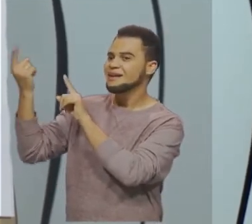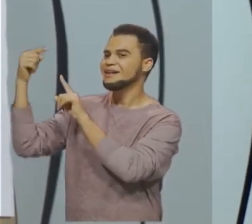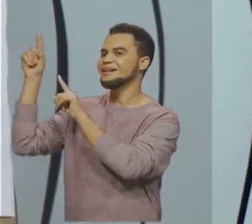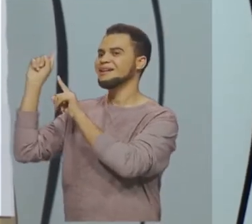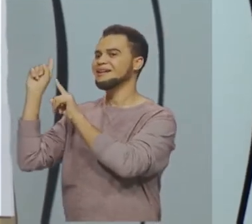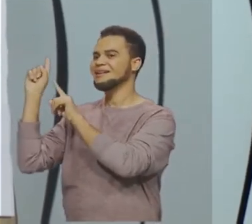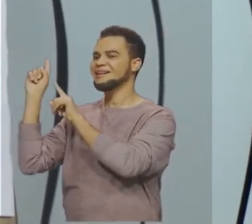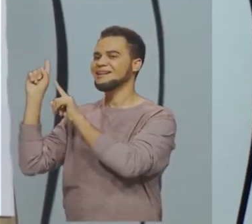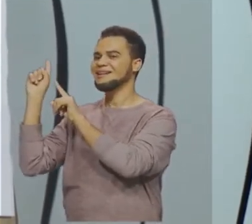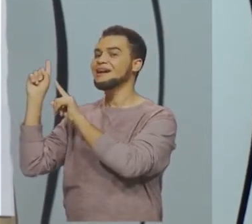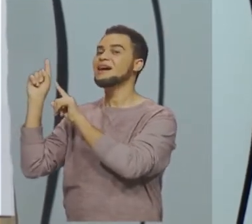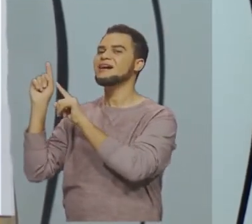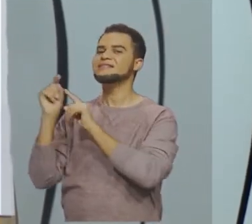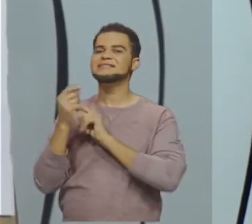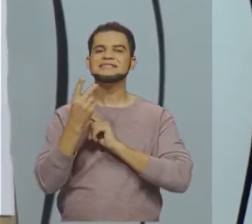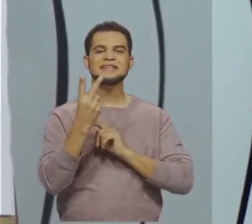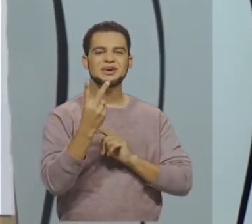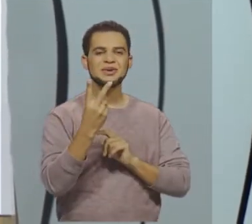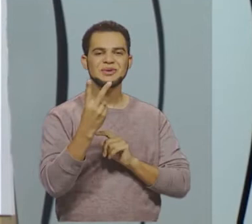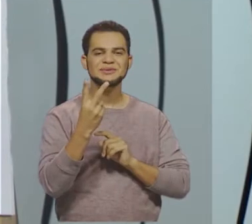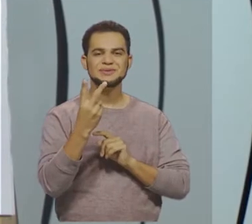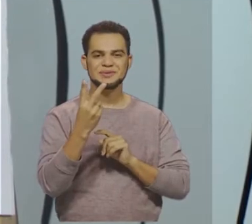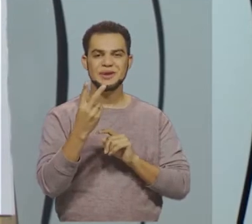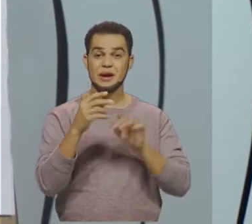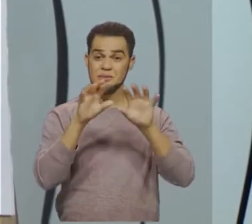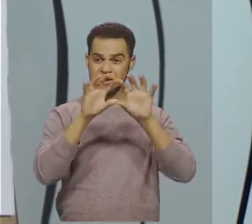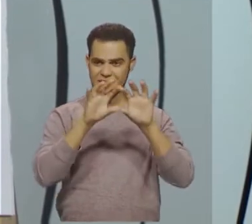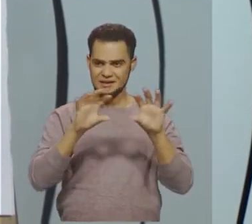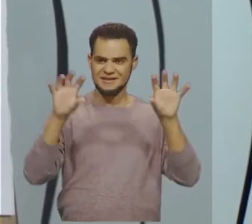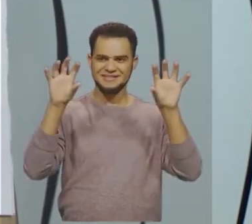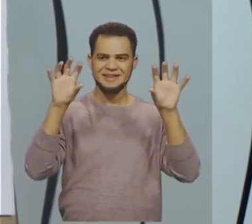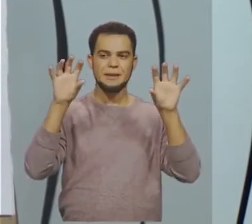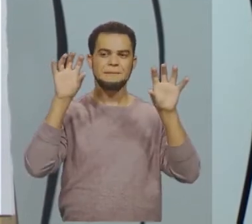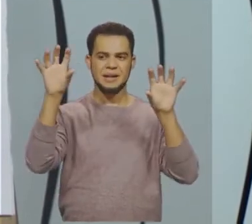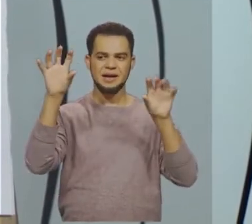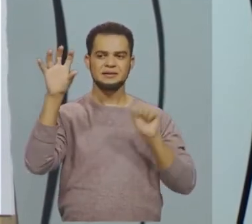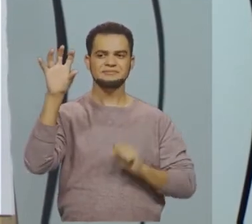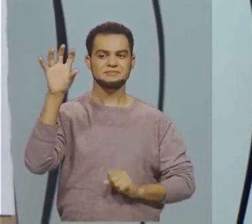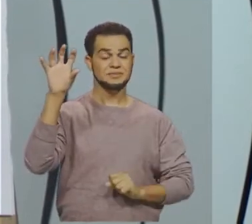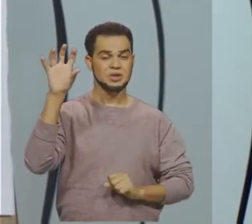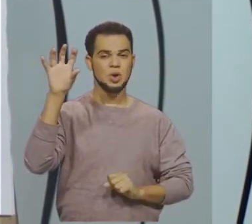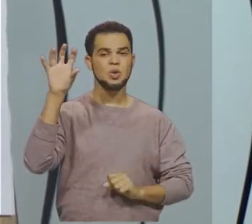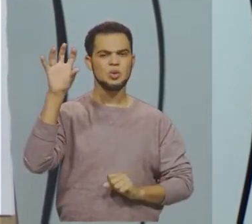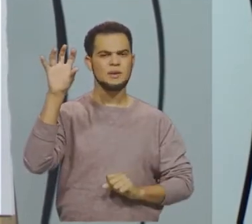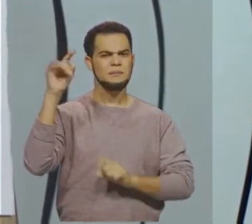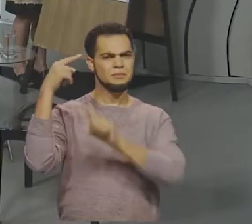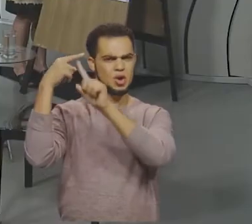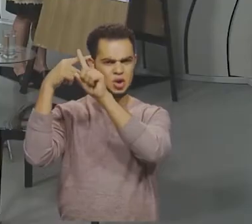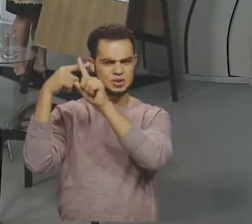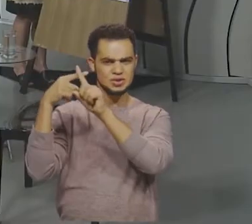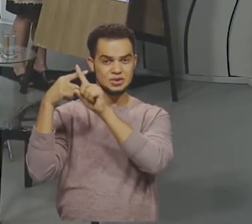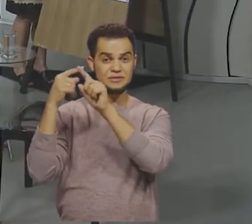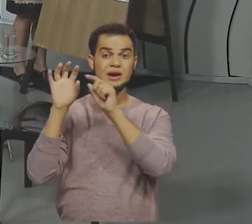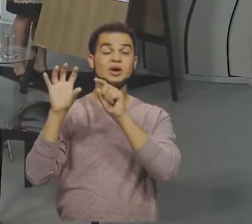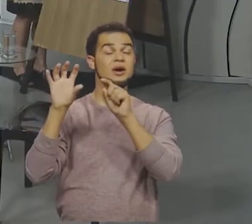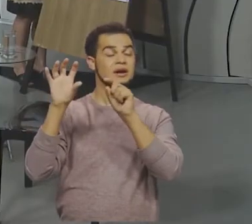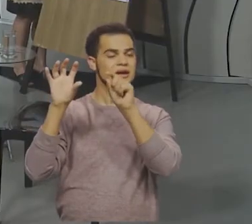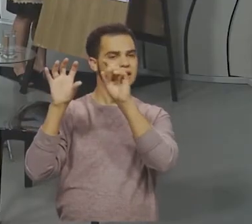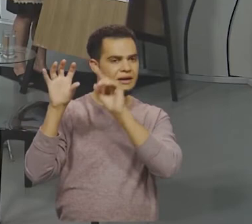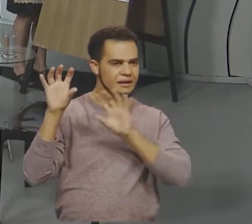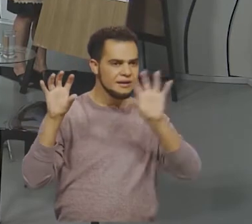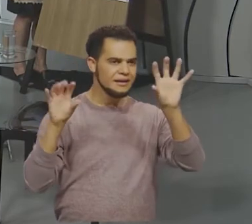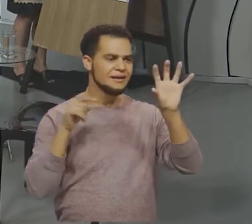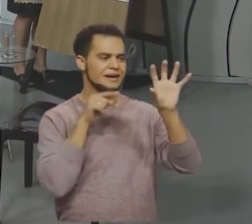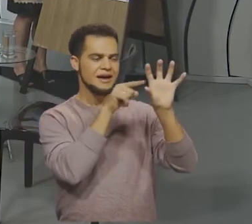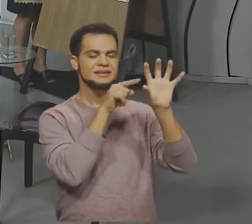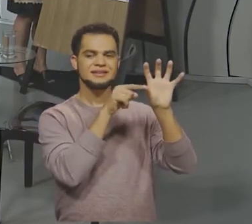quadrante. O segundo quadrante, eu tenho a mesma medida que eu usei para cá, eu usando para cá, são